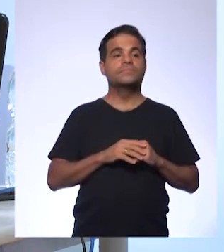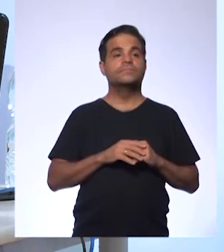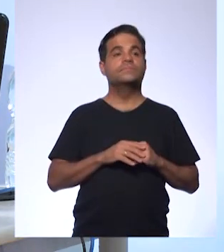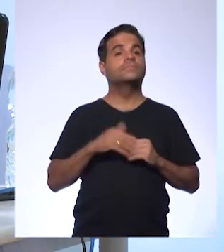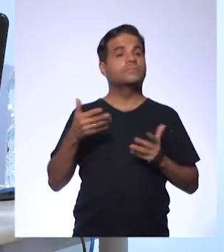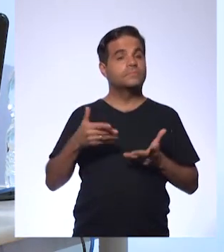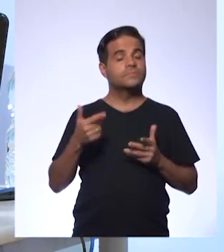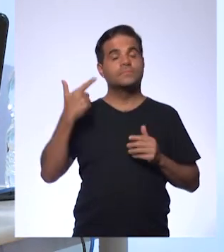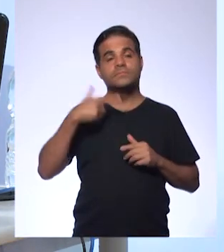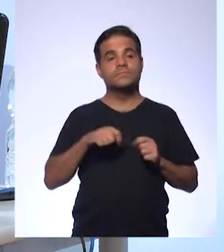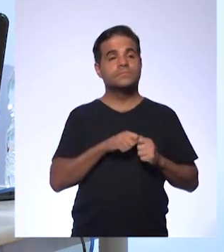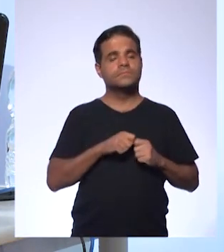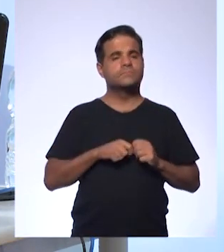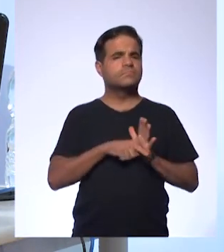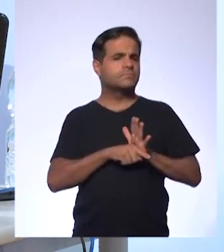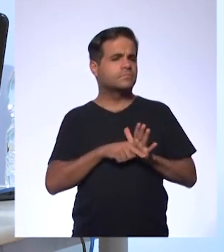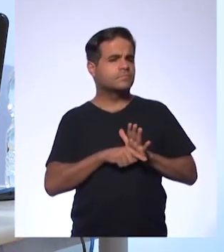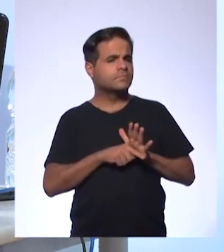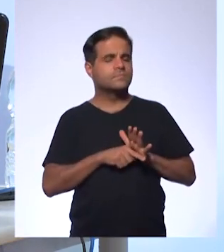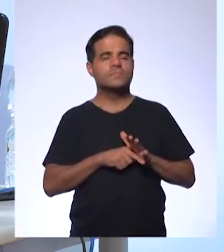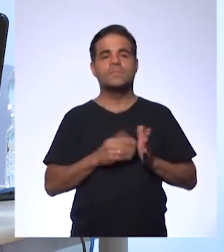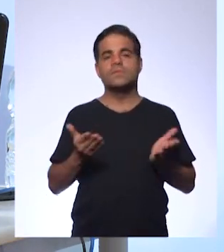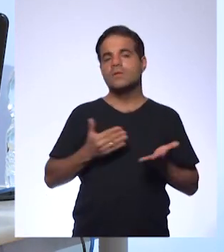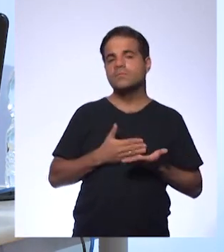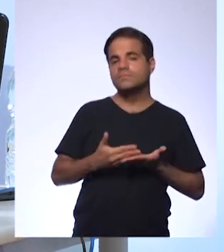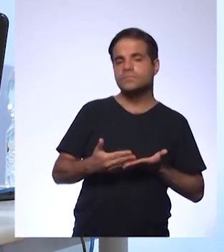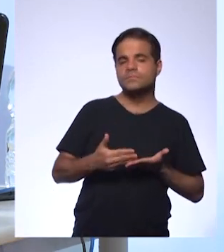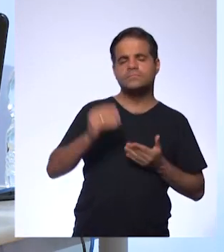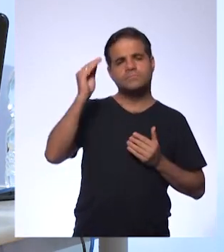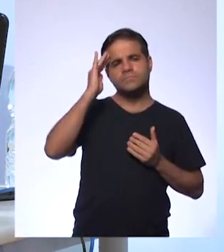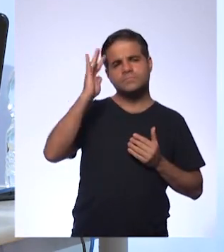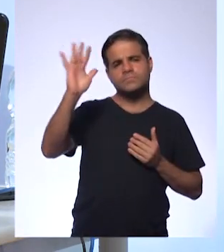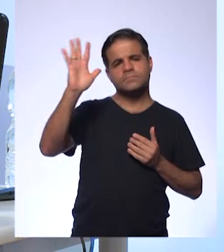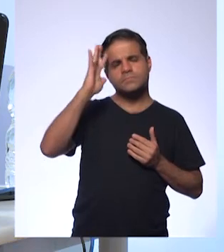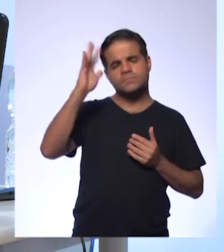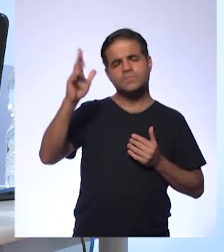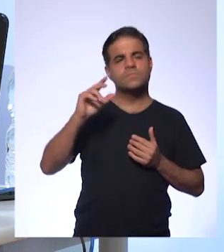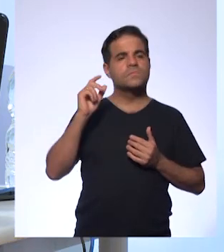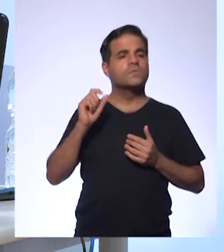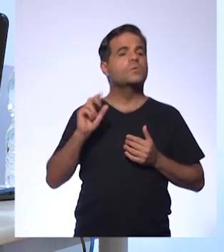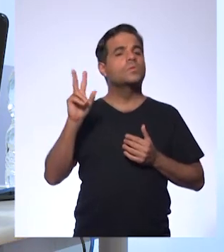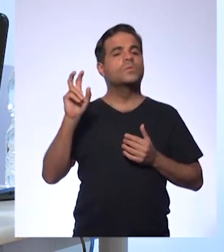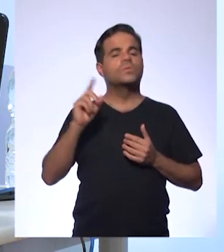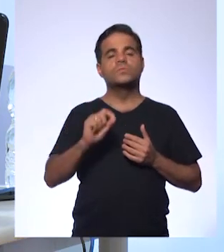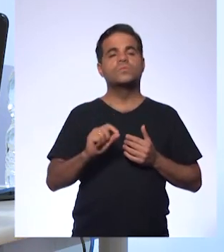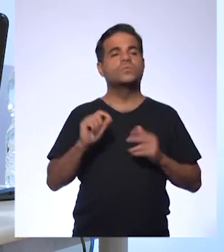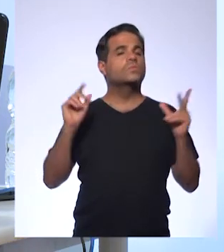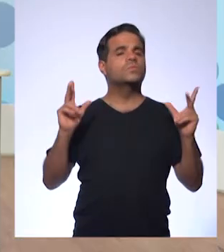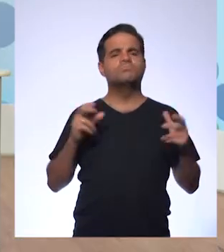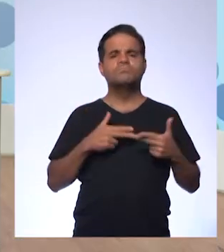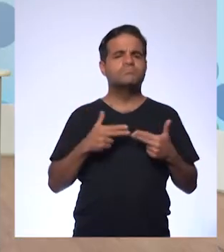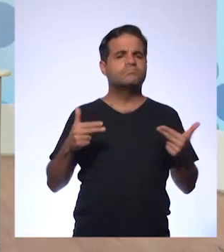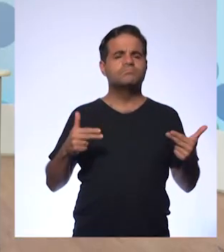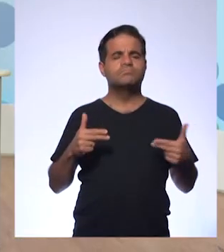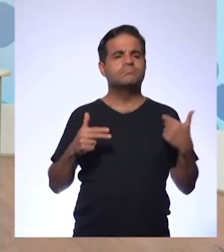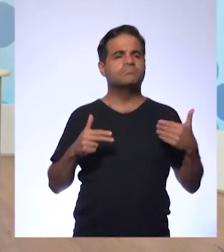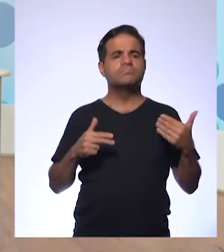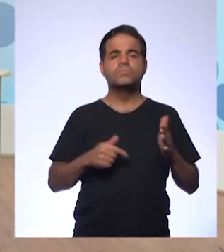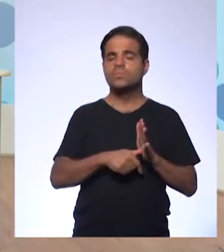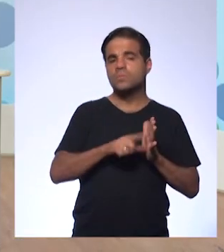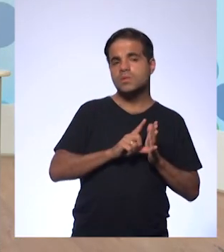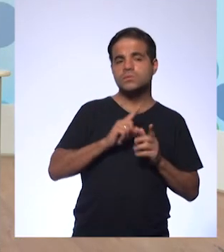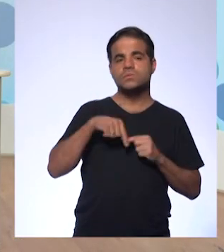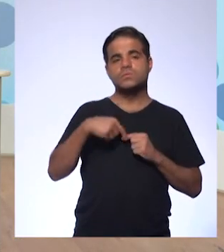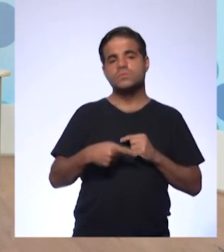E aí a gente fez nossa sondagem, nosso momento inicial. A gente pensou lá sobre alguma coisa sobre um antes e